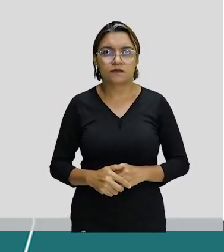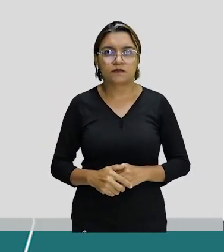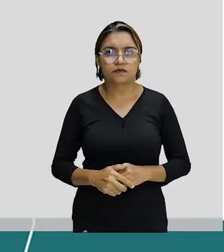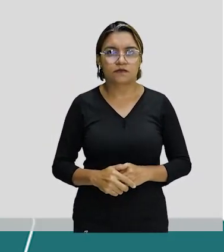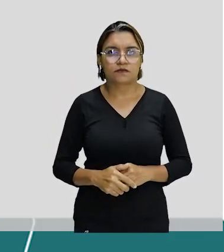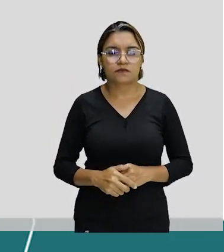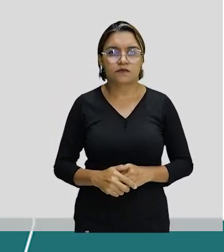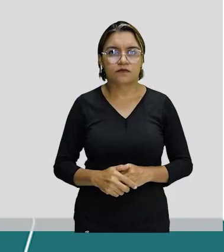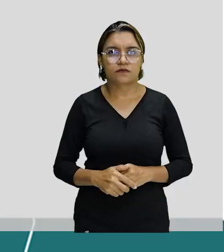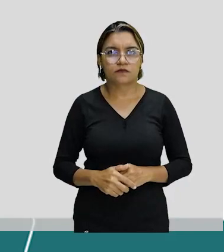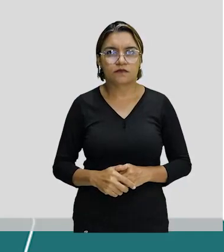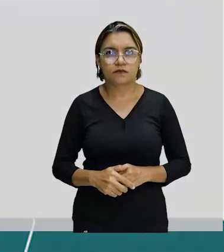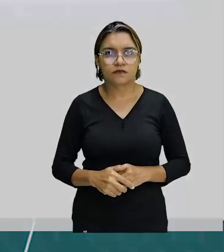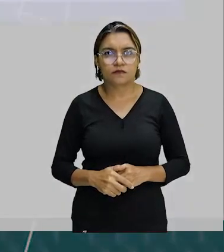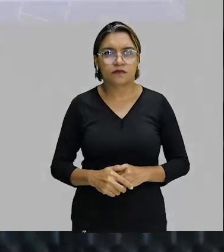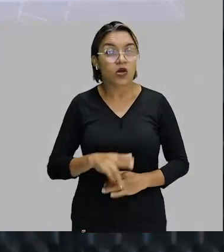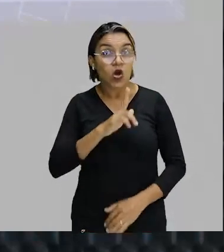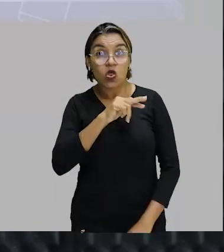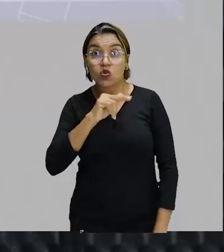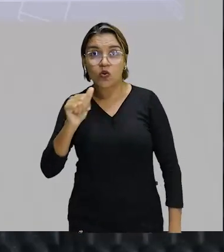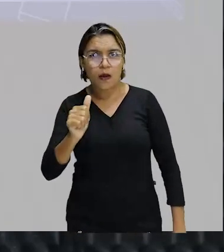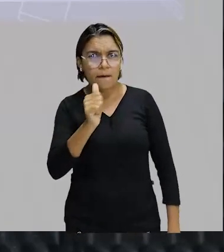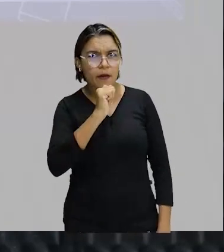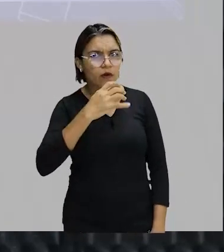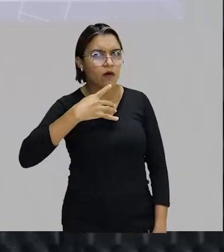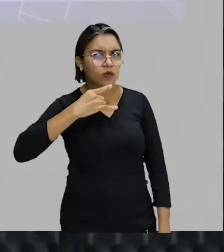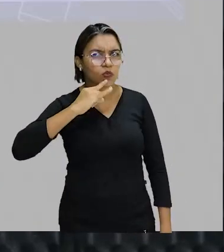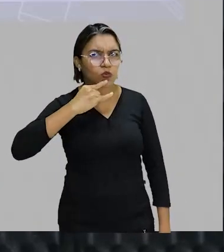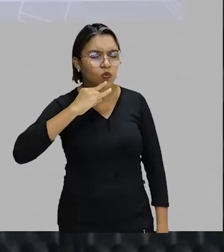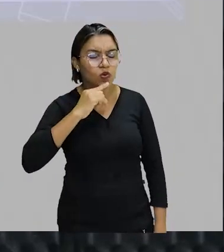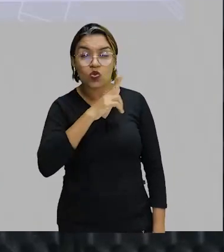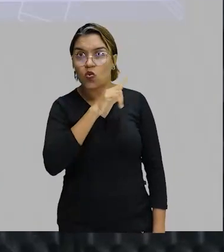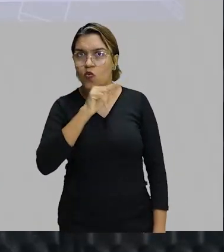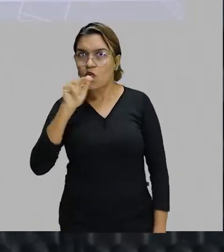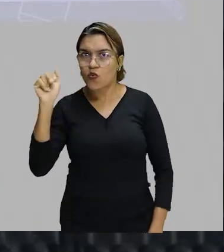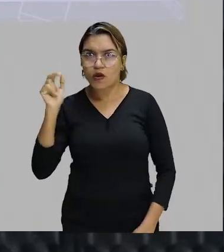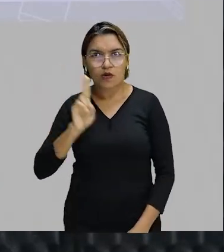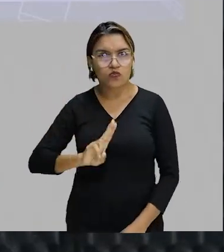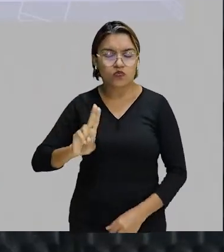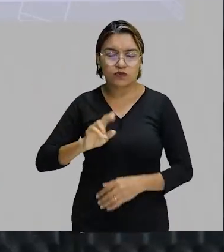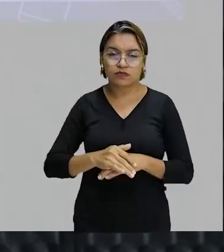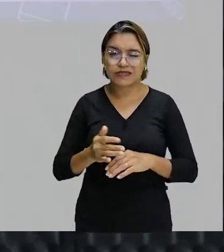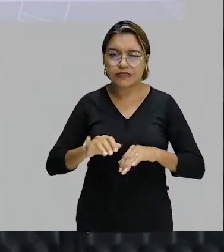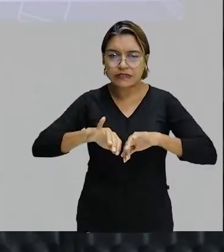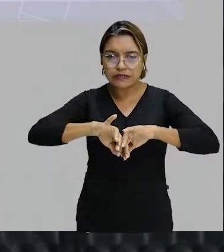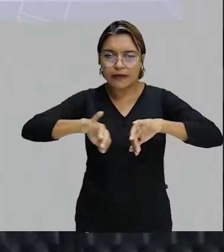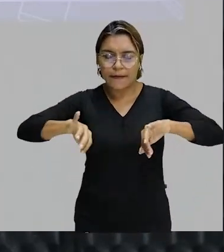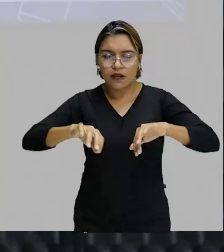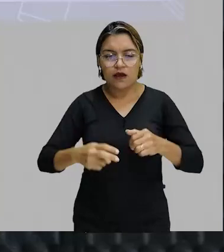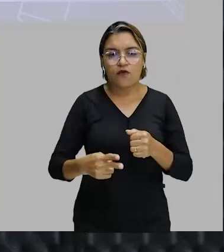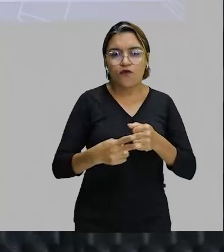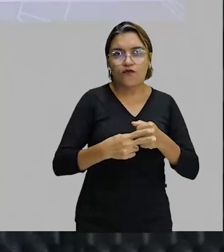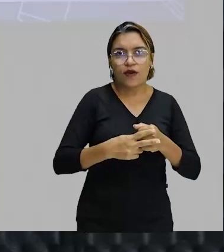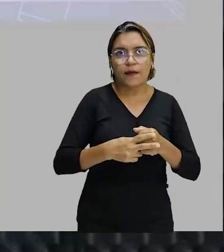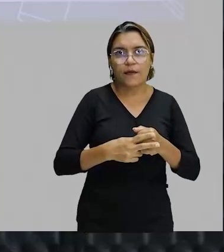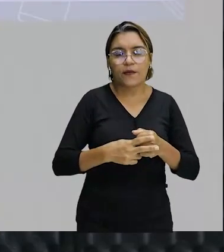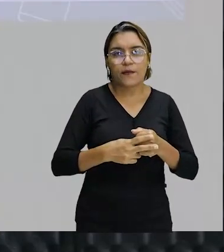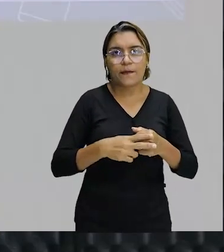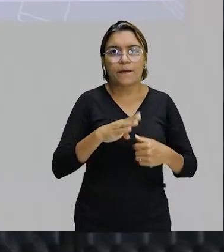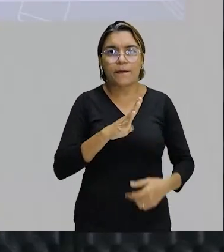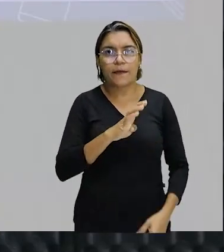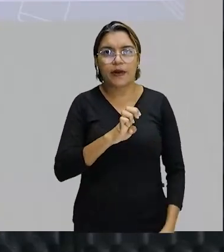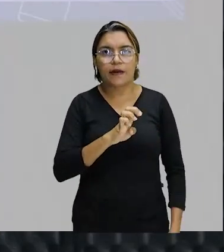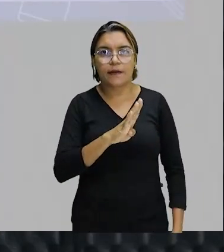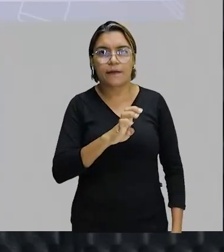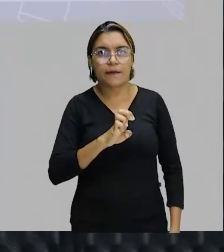ou eu nunca tomo bebidas alcoólicas. Então, nesse caso, eu não separo o verbo beber do que eu